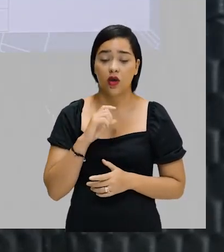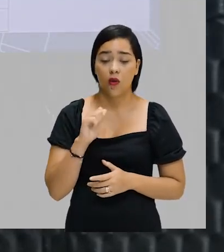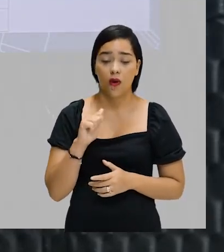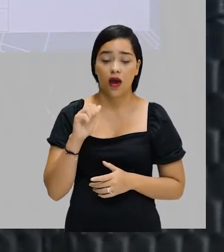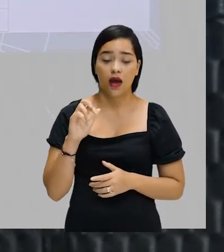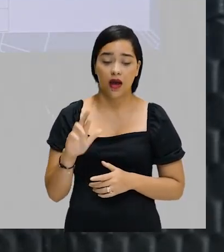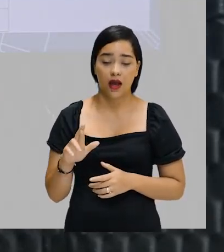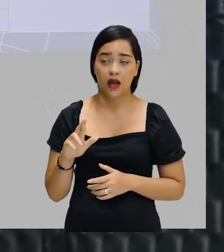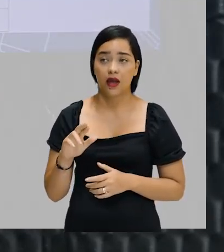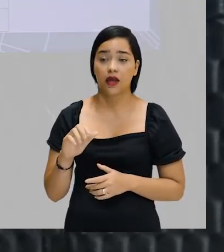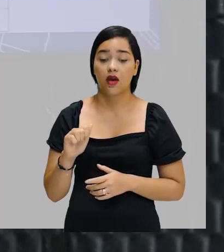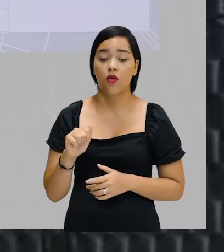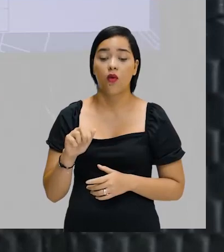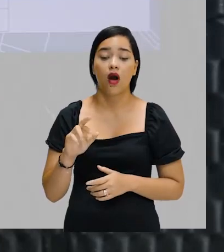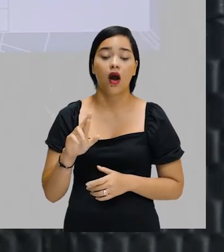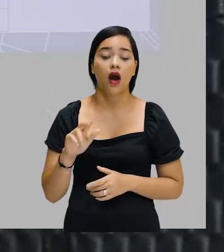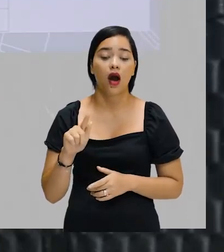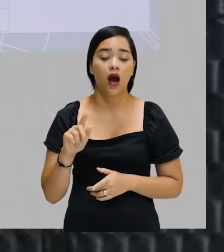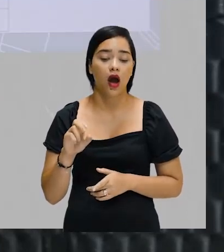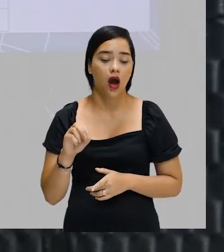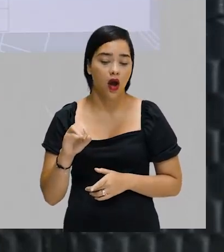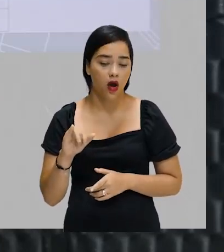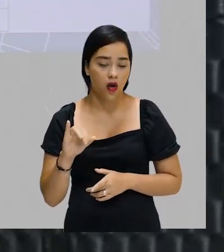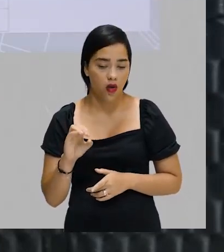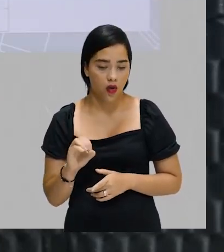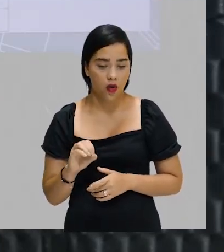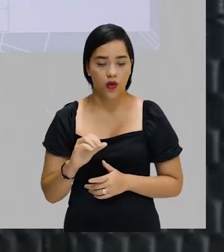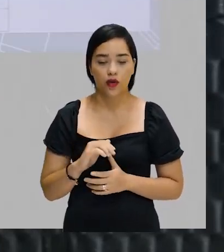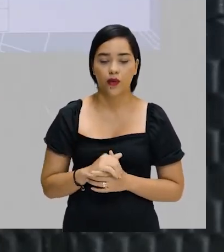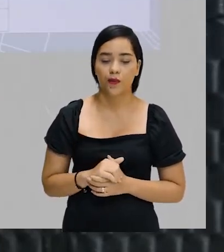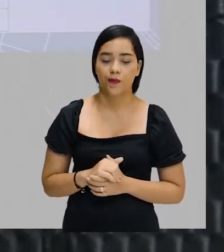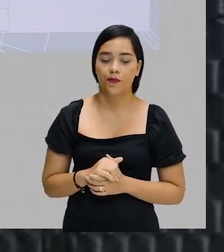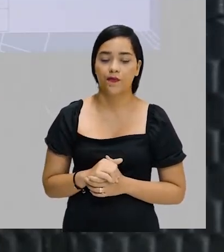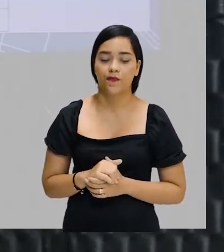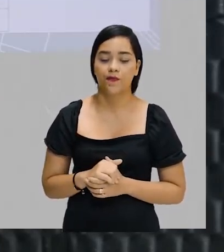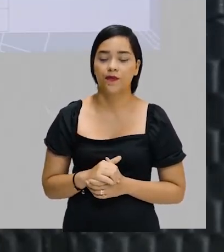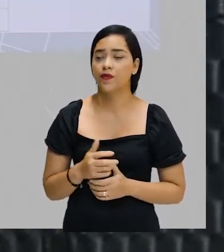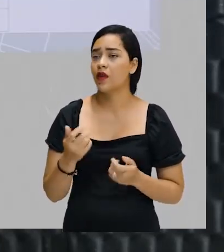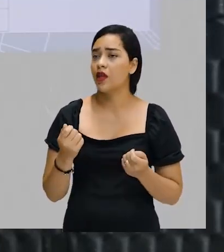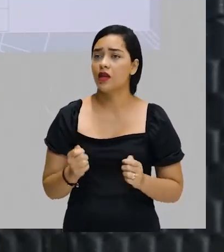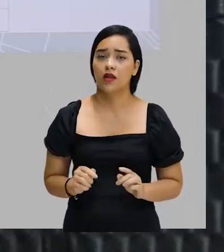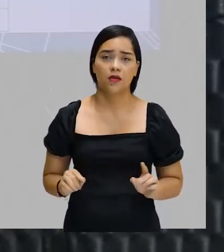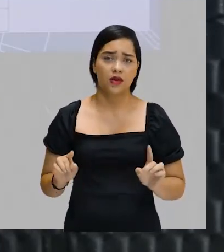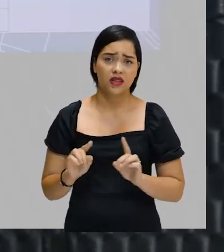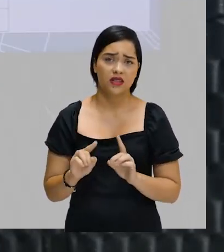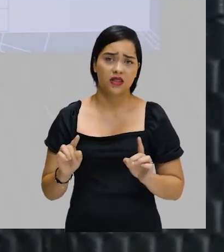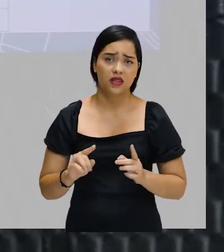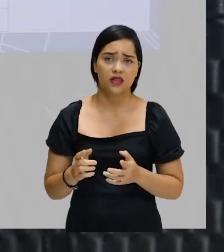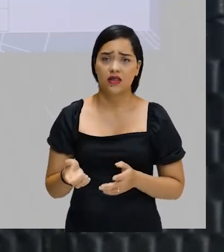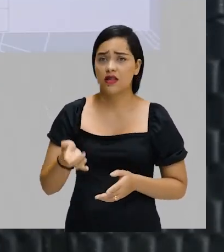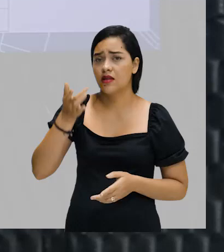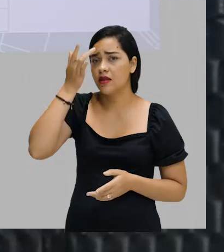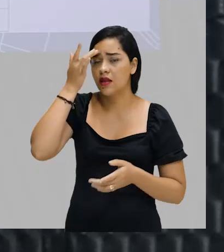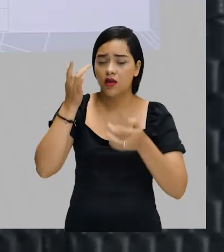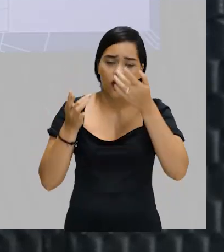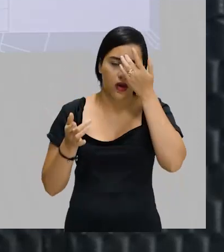que é o argônio, tudo bem? Esses símbolos a gente não precisa decorar. Nós